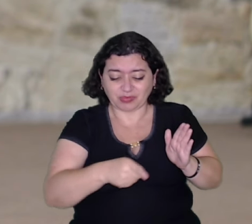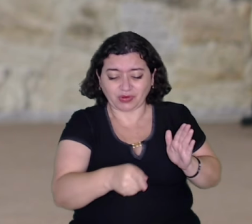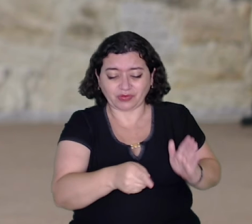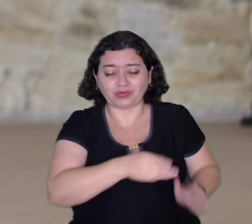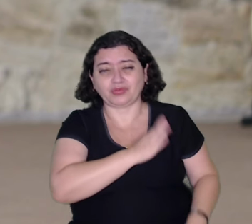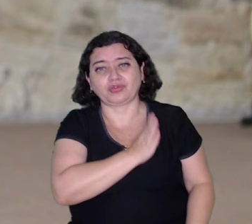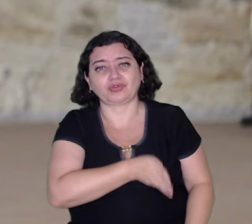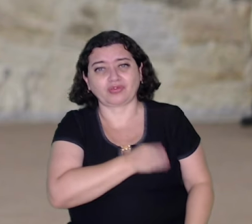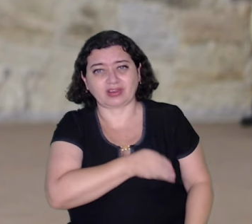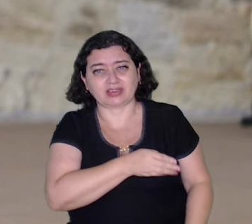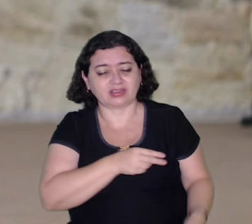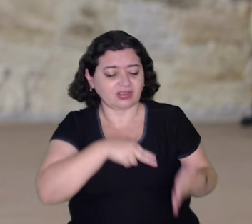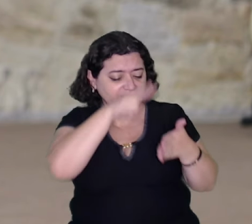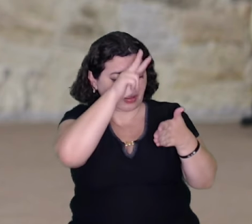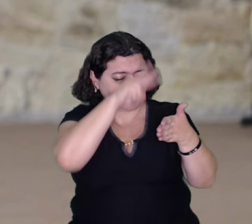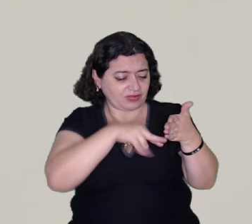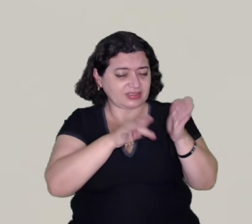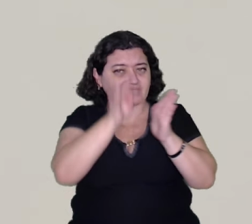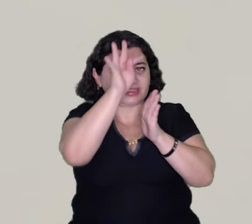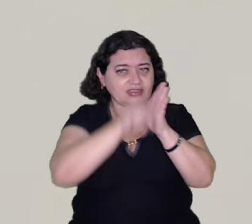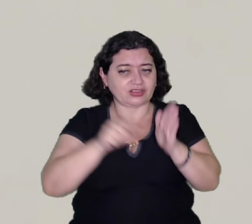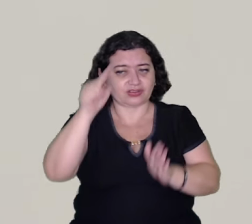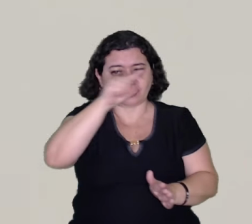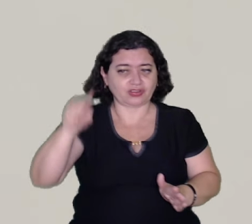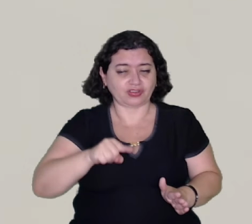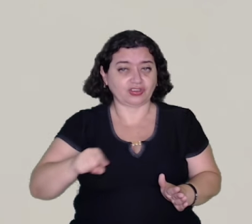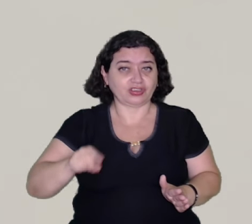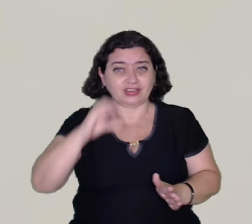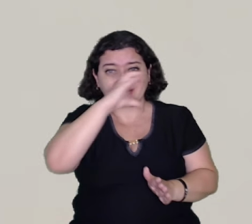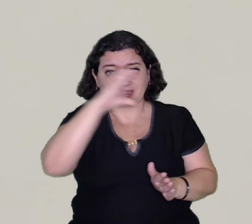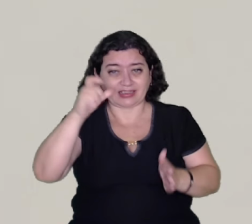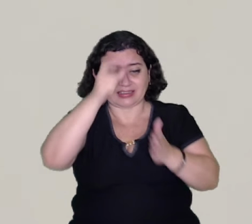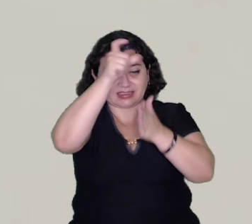Quando você lê esse texto de Zacarias 4,